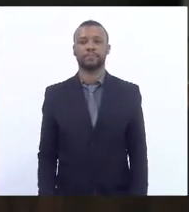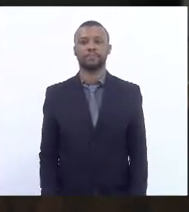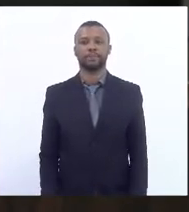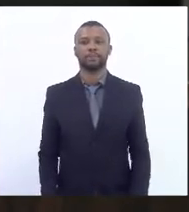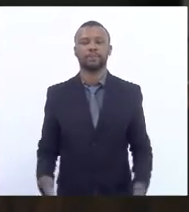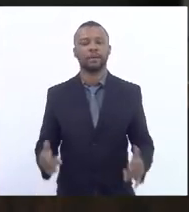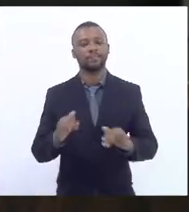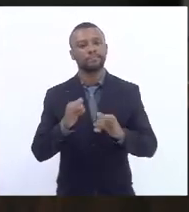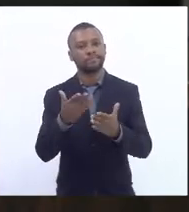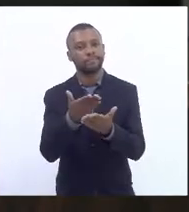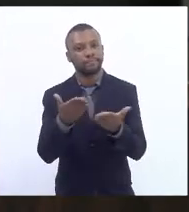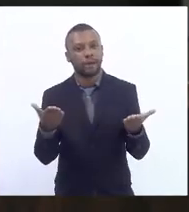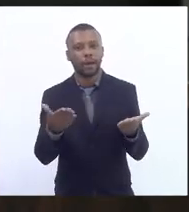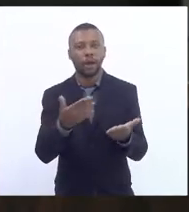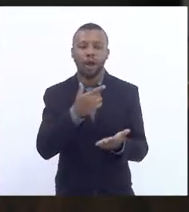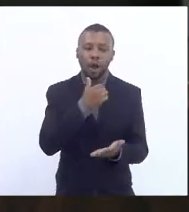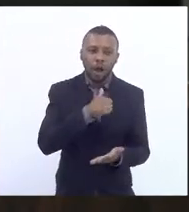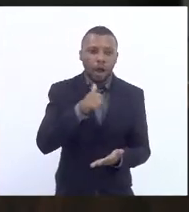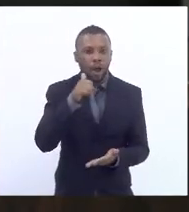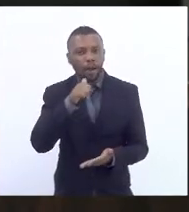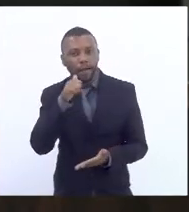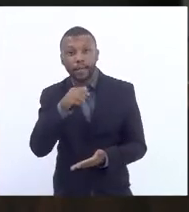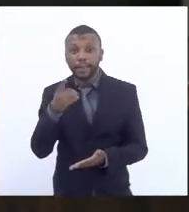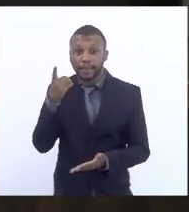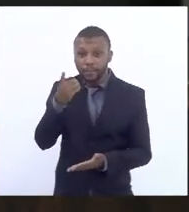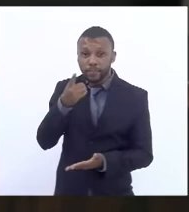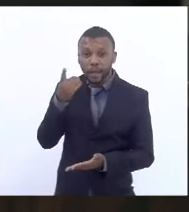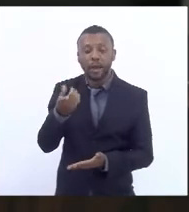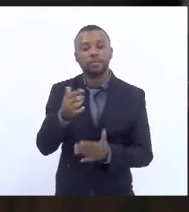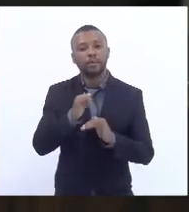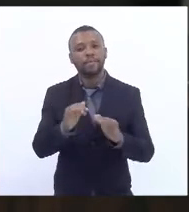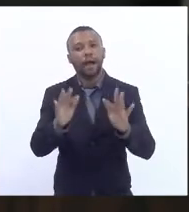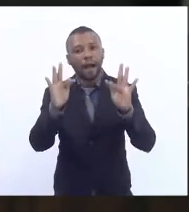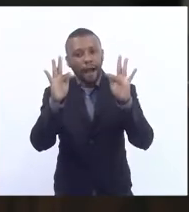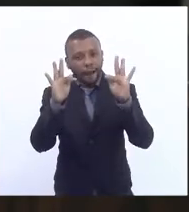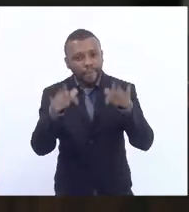Senhoras e senhores deputados, está encerrada,